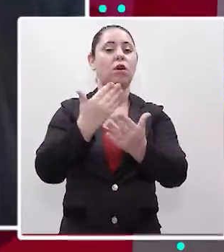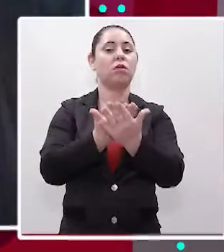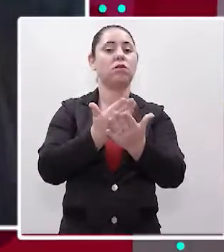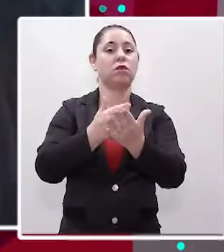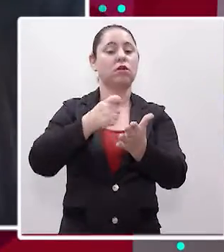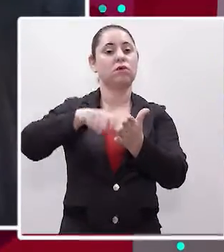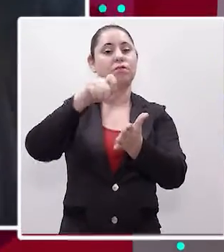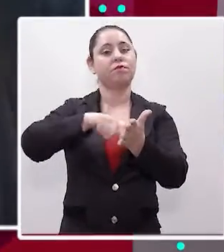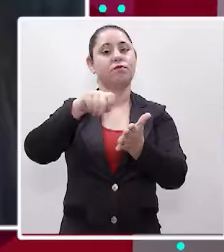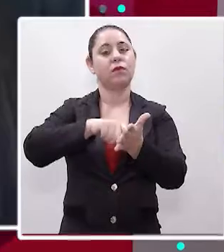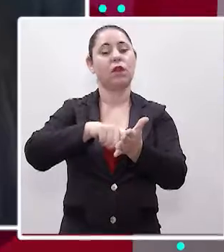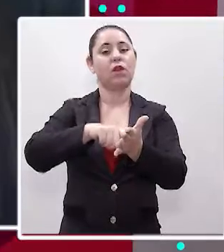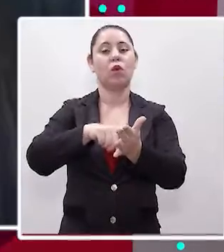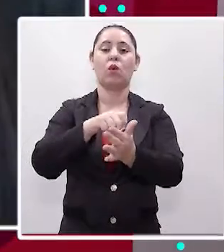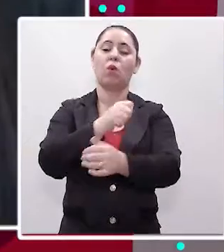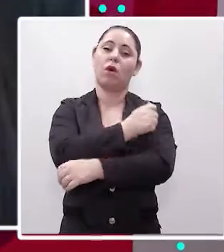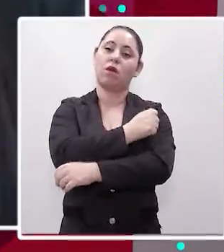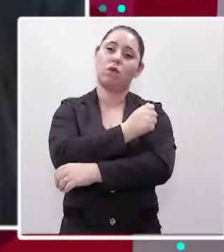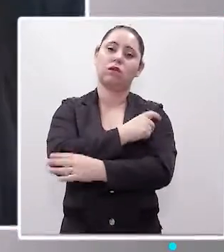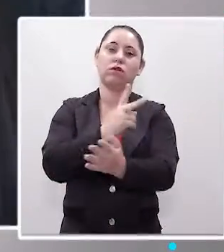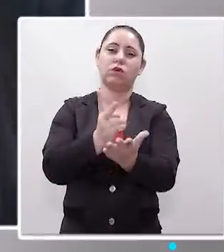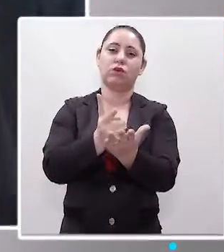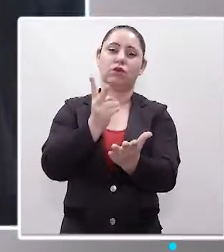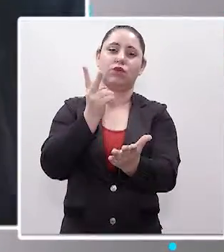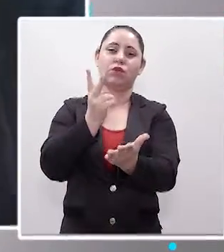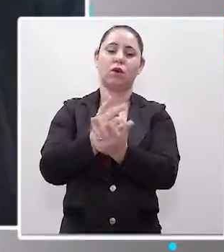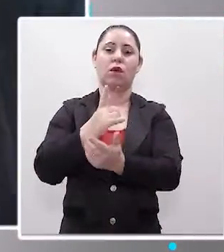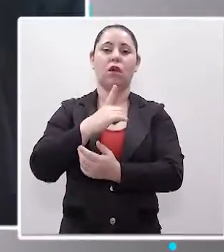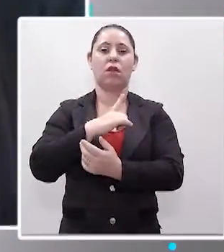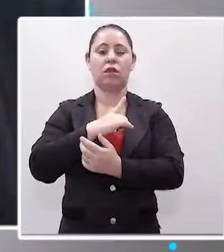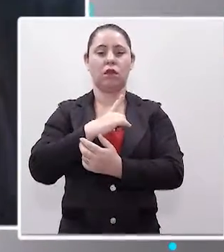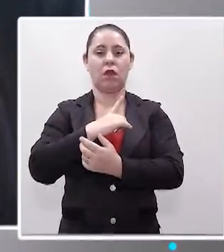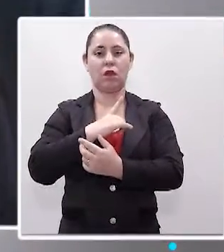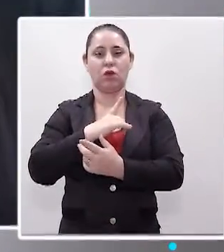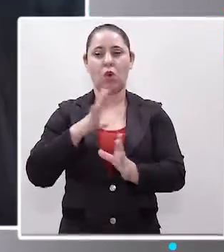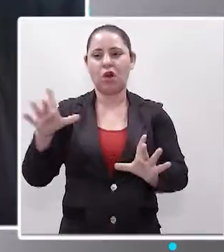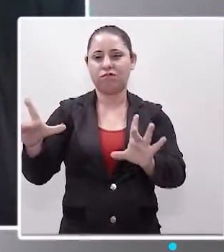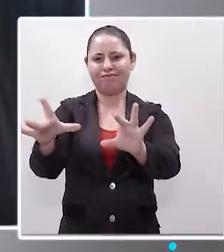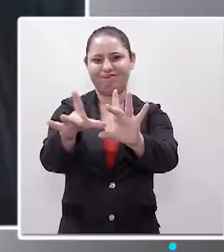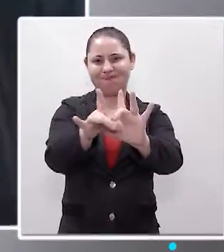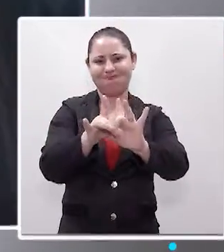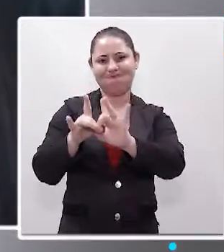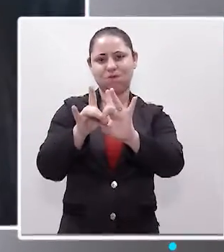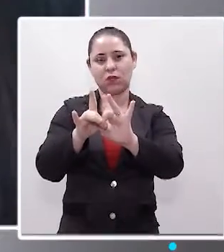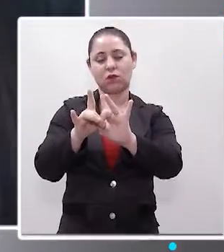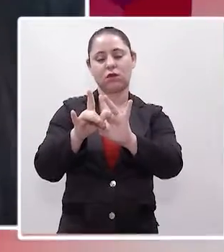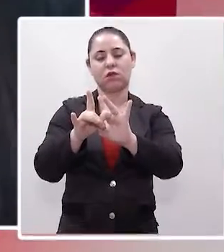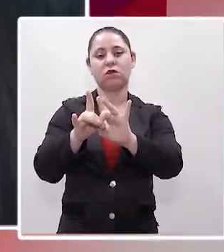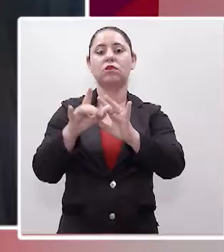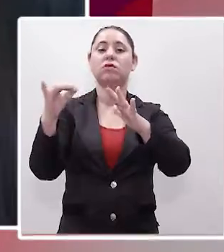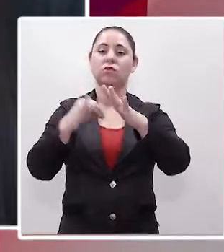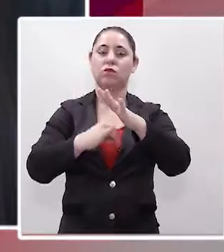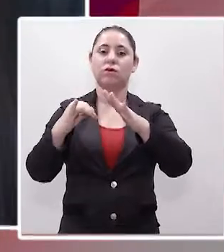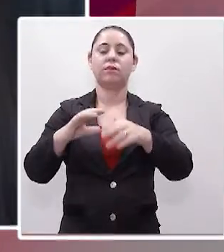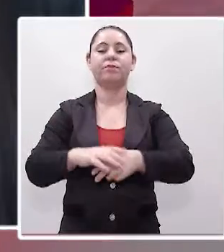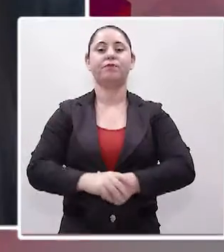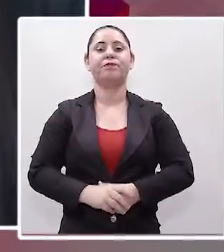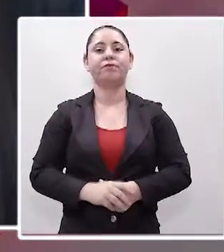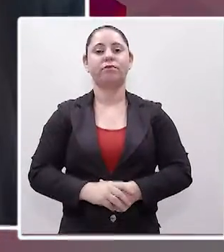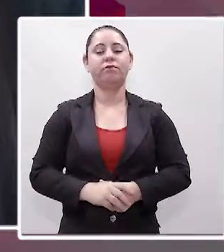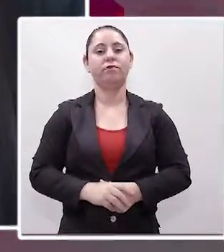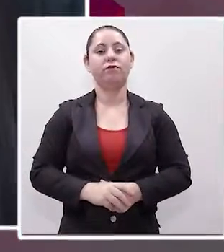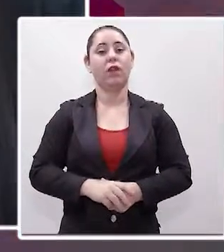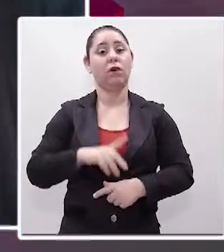propor atividades em que os alunos continuem, de alguma forma, tendo esse vínculo com a